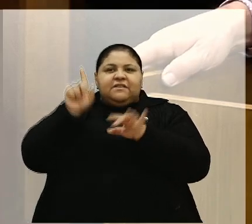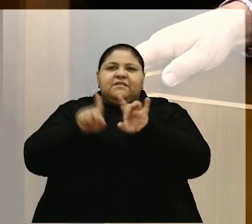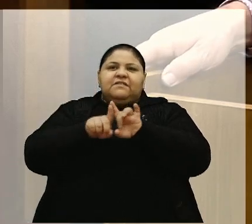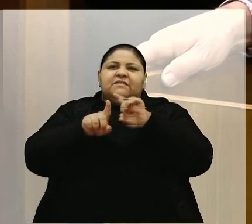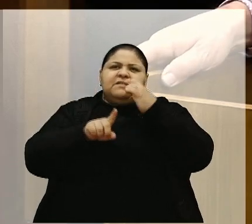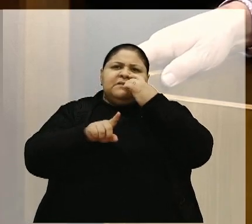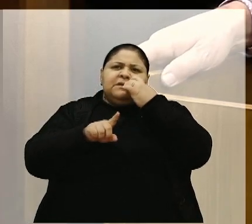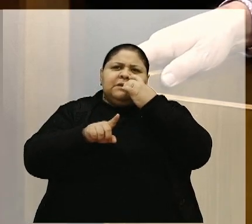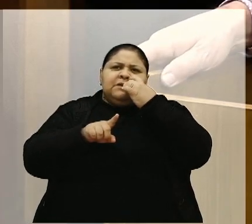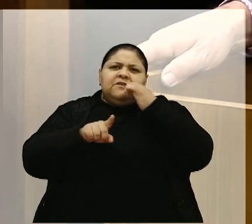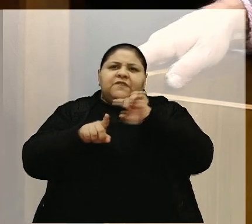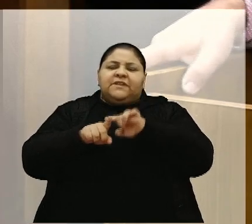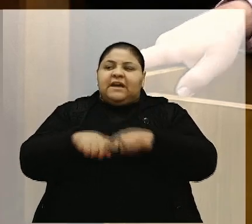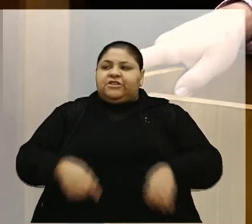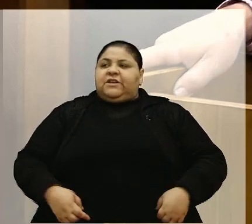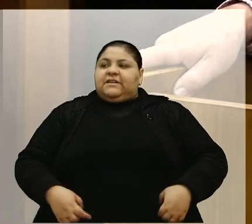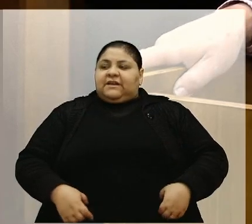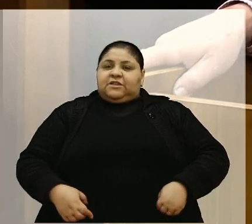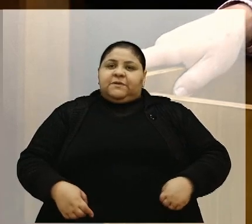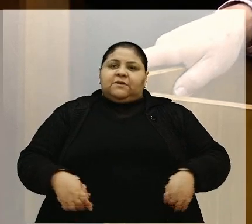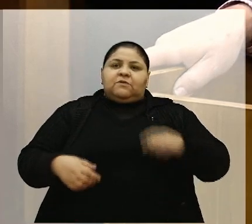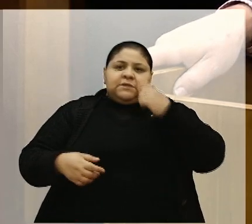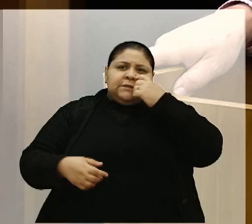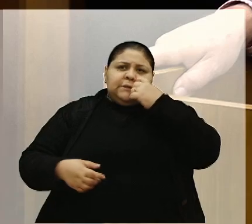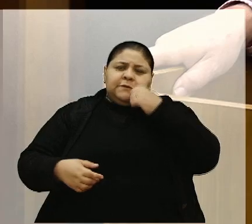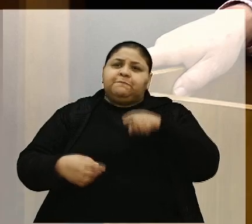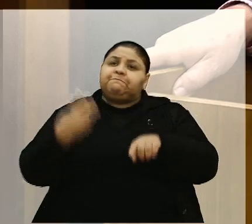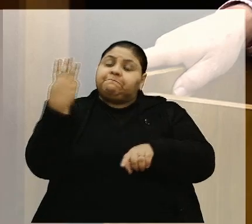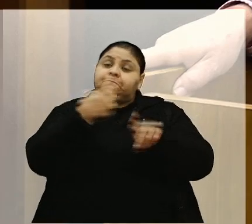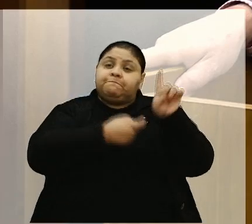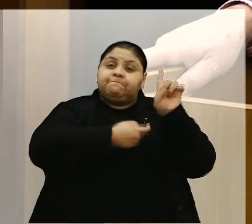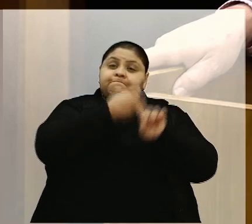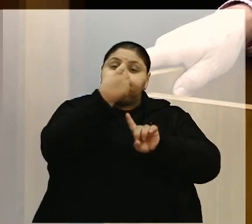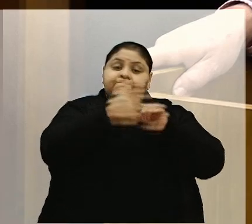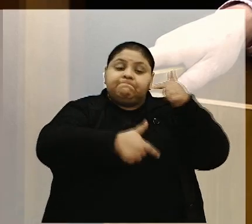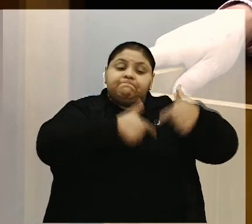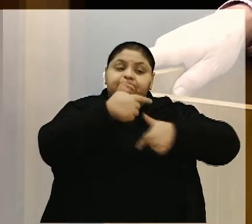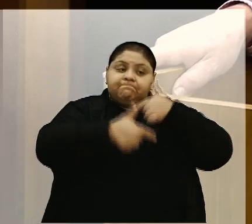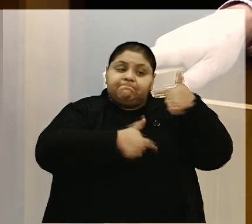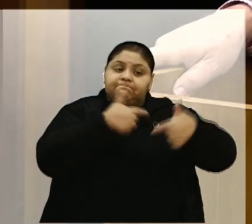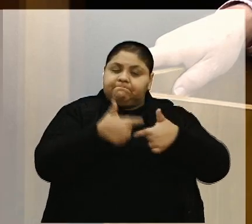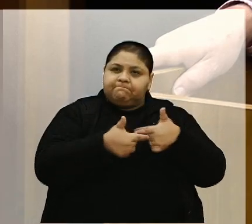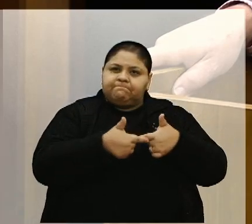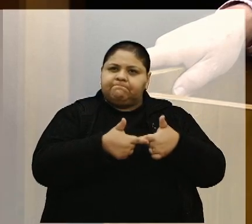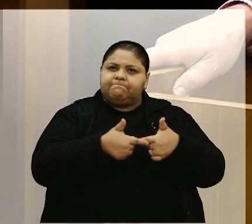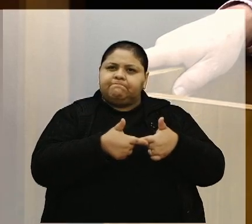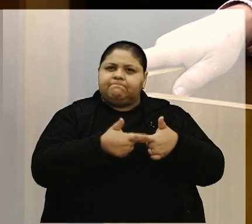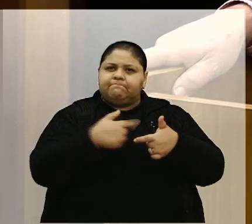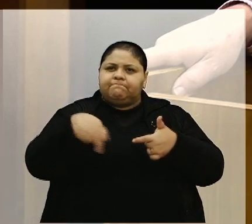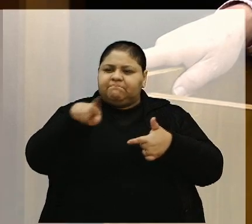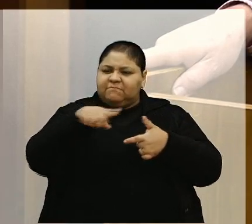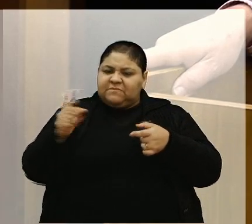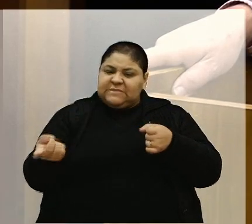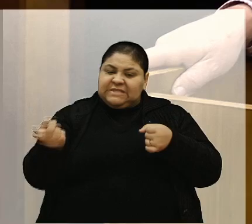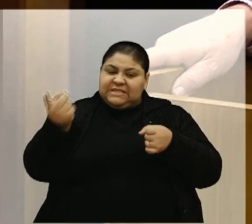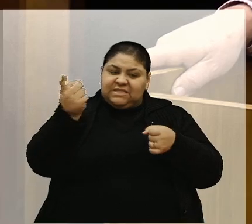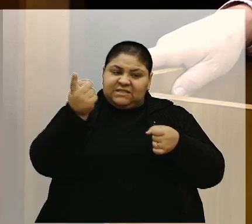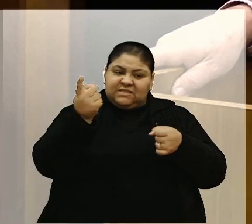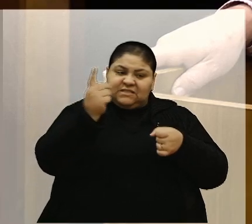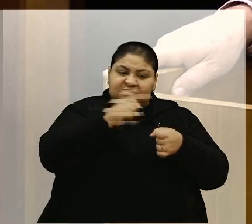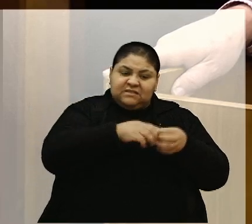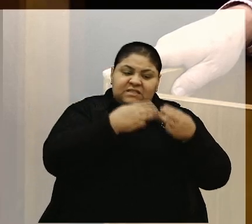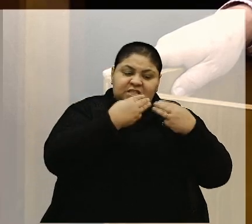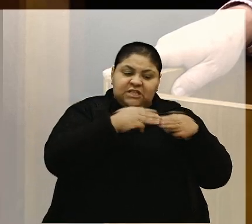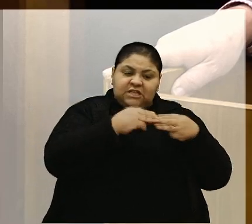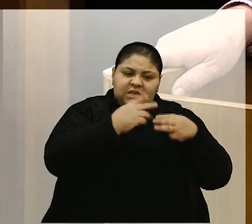patrulhamento. Gente, precisa 3 meses trabalhado para nós voltar o patrulhamento como